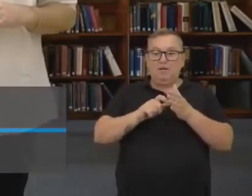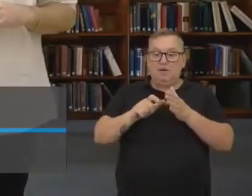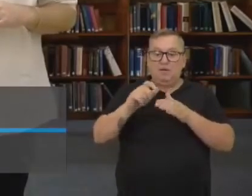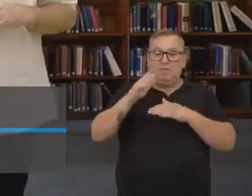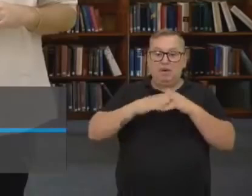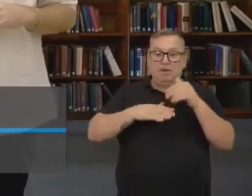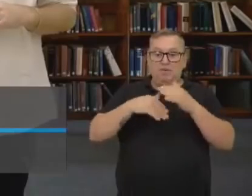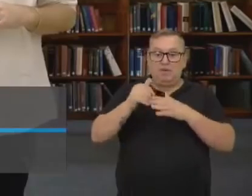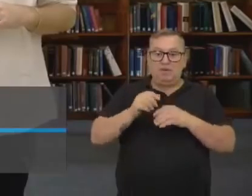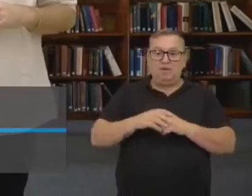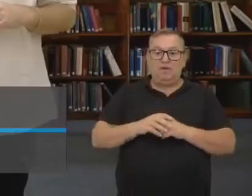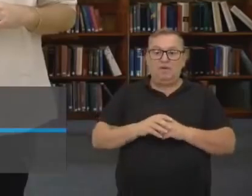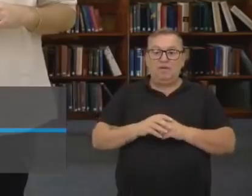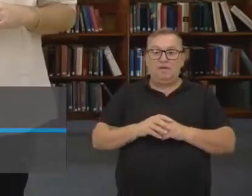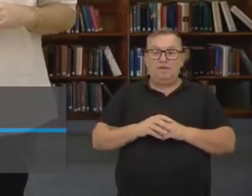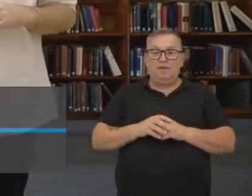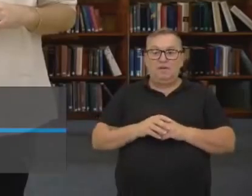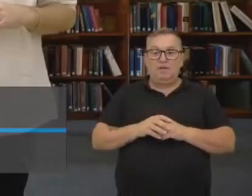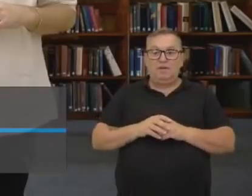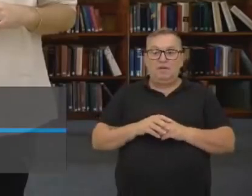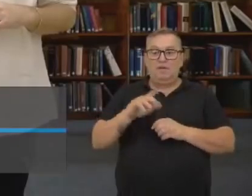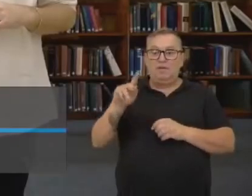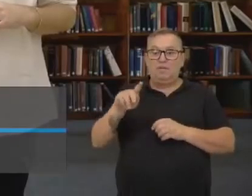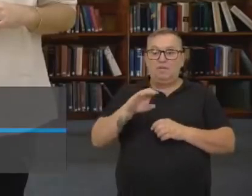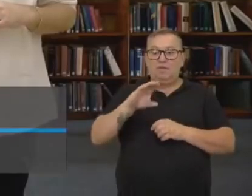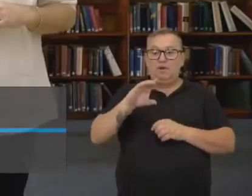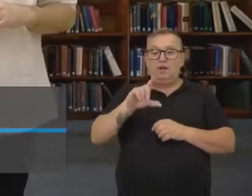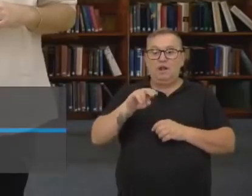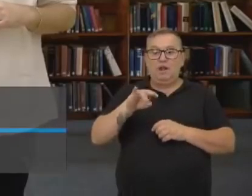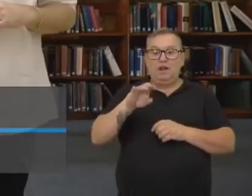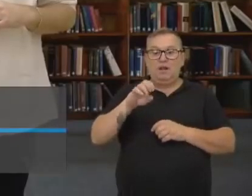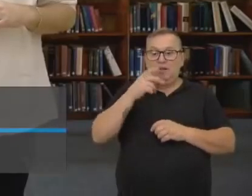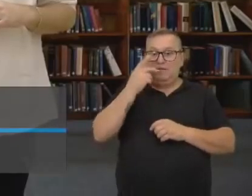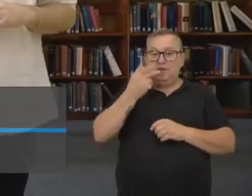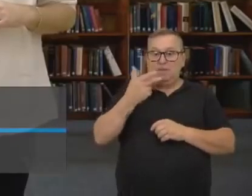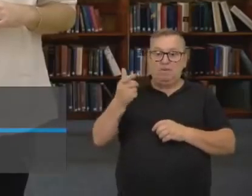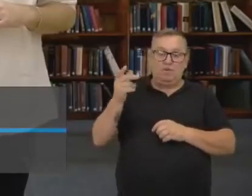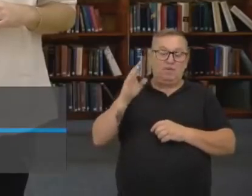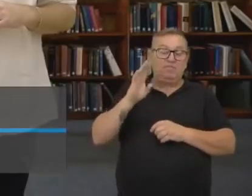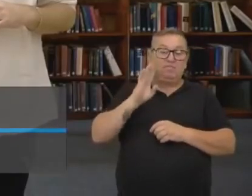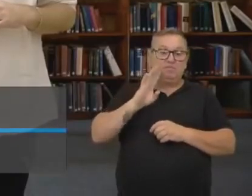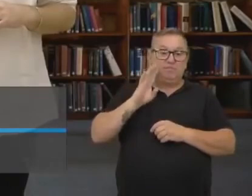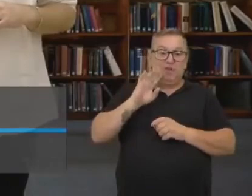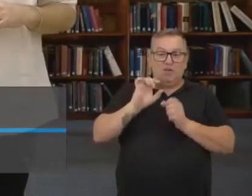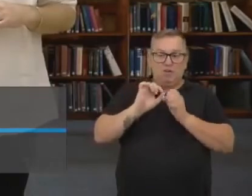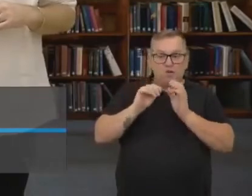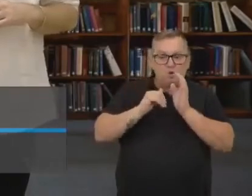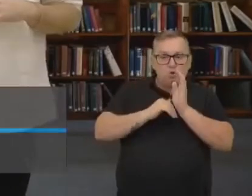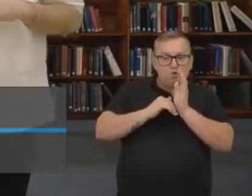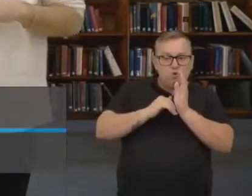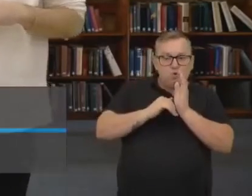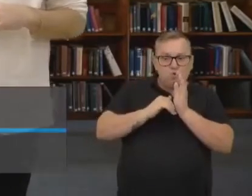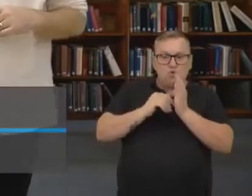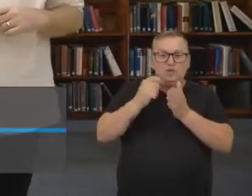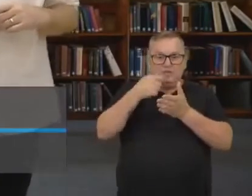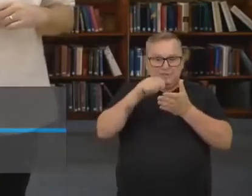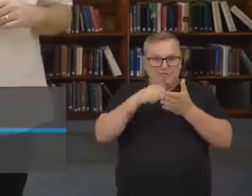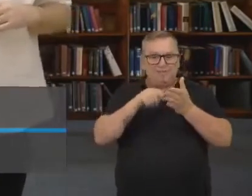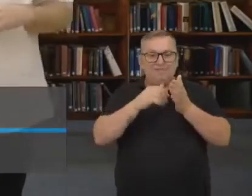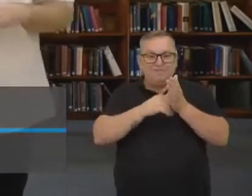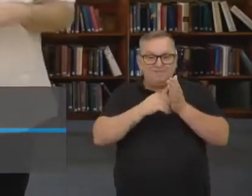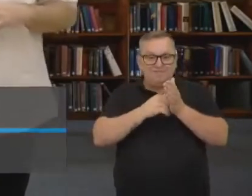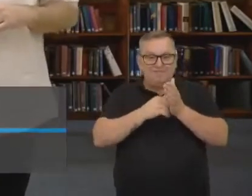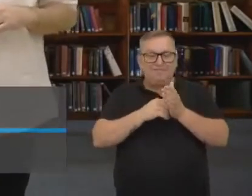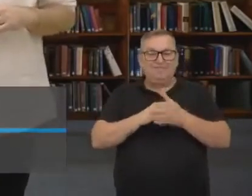prática. E a professora Clarice comenta uma coisa interessante. Fazia até códigos secretos. Sim. Olha só que